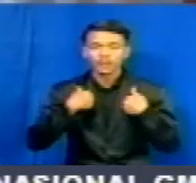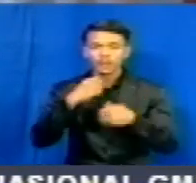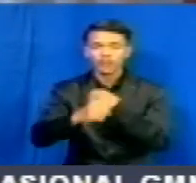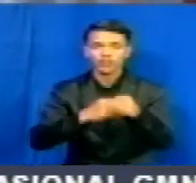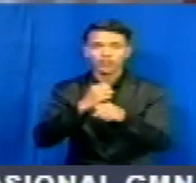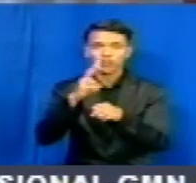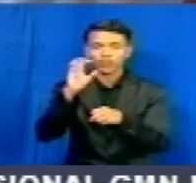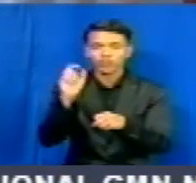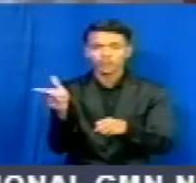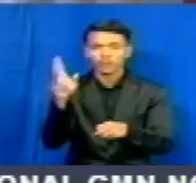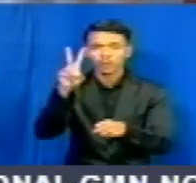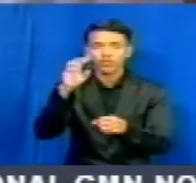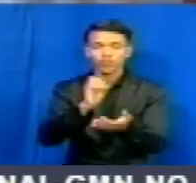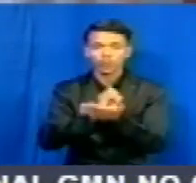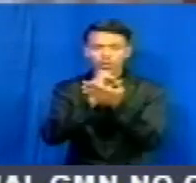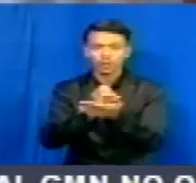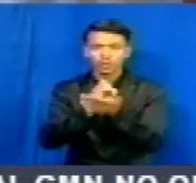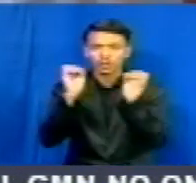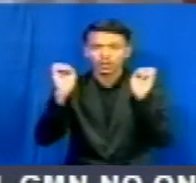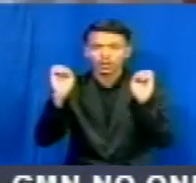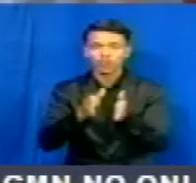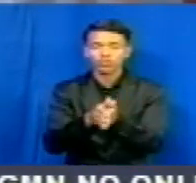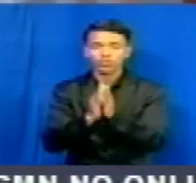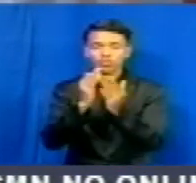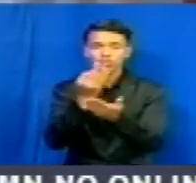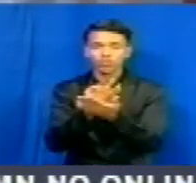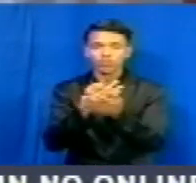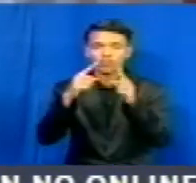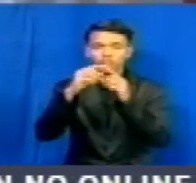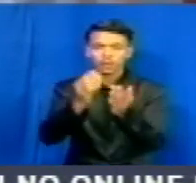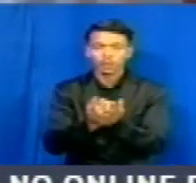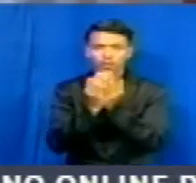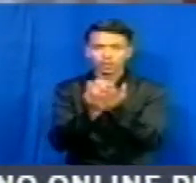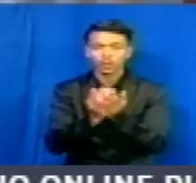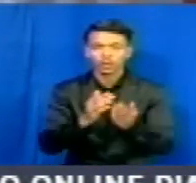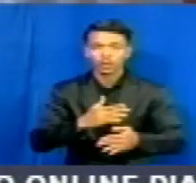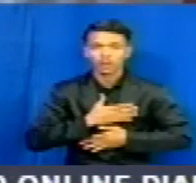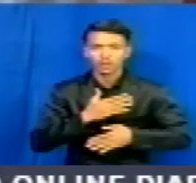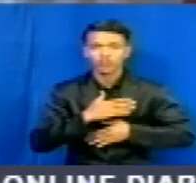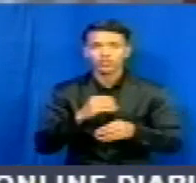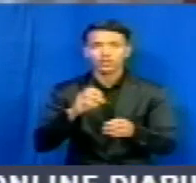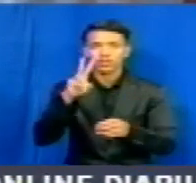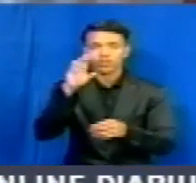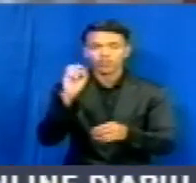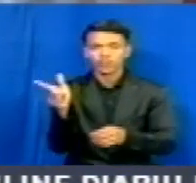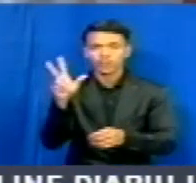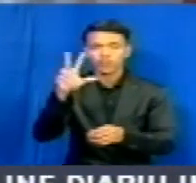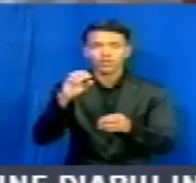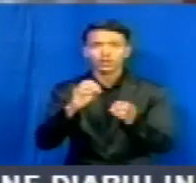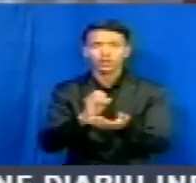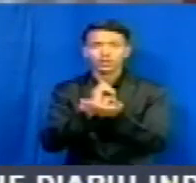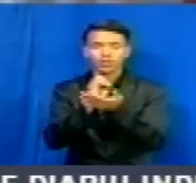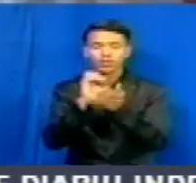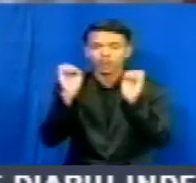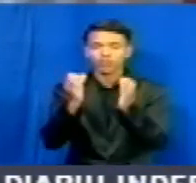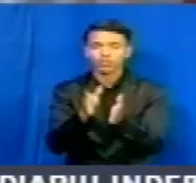2022 raiwa la husu orçamento ba Rojak solo 2023 raiwa la husu orçamento ba Rojak solo